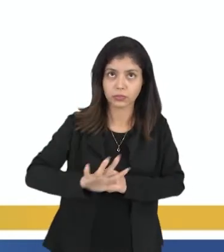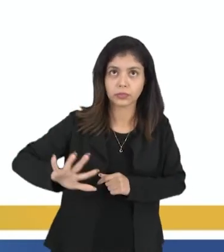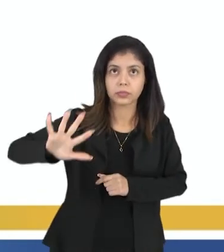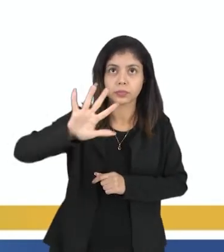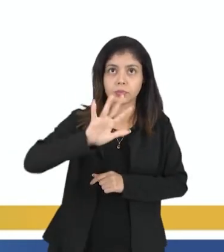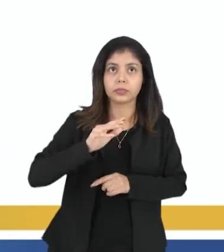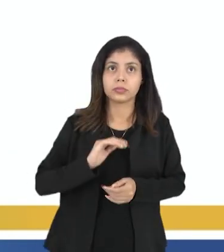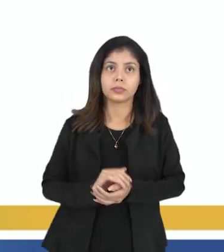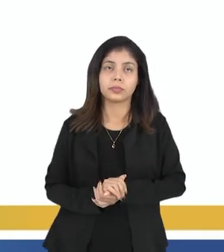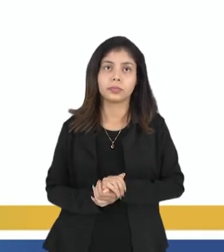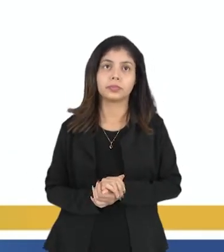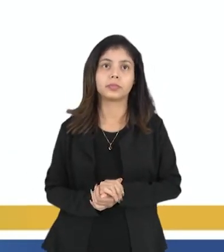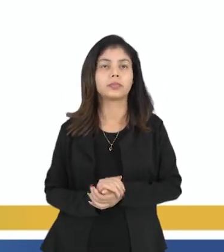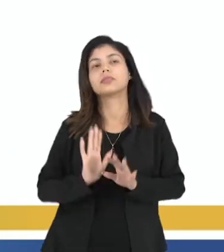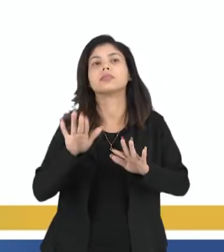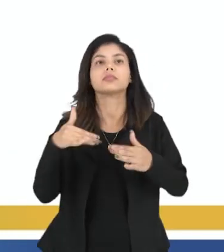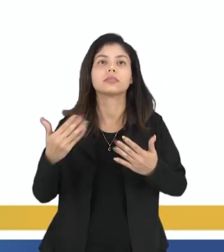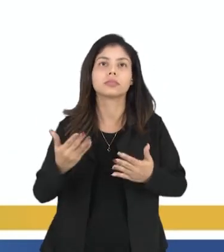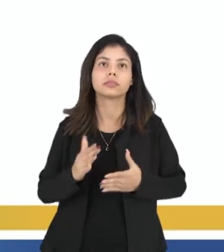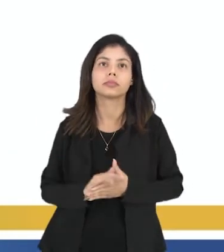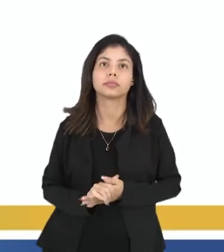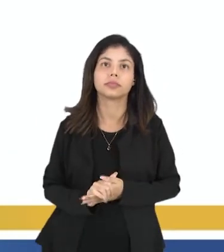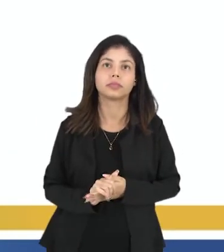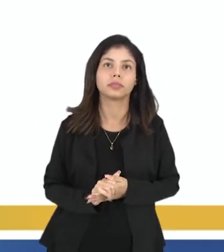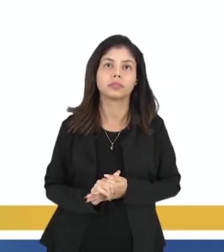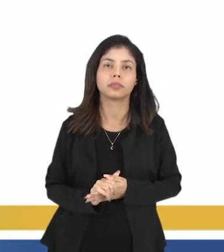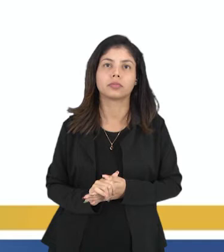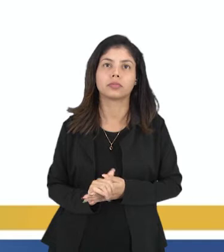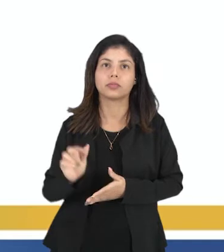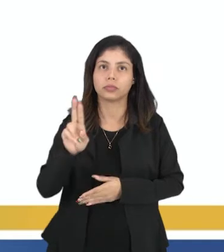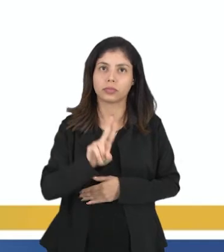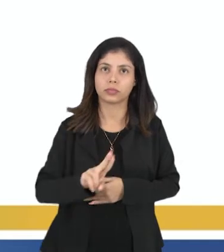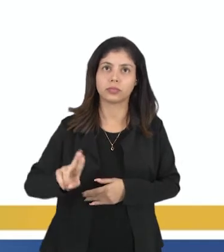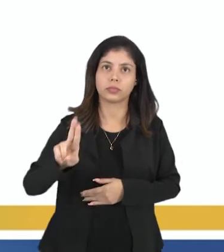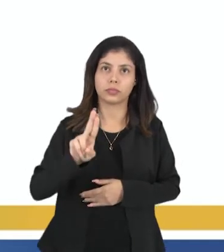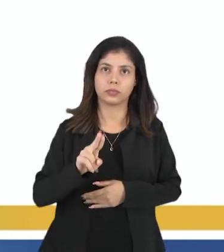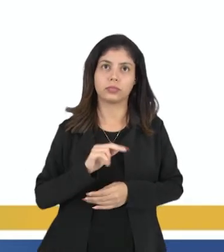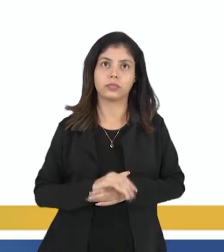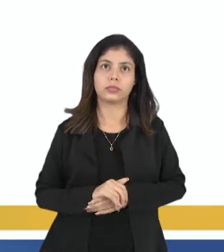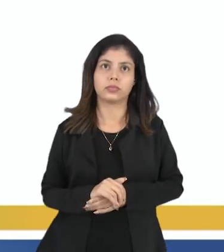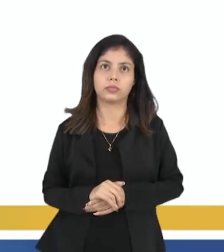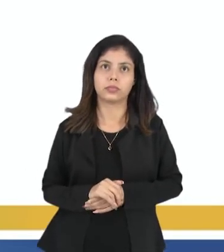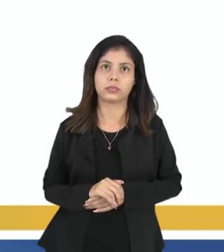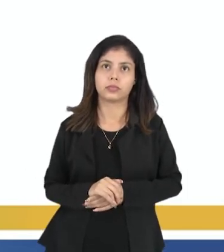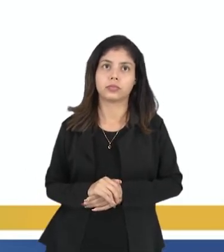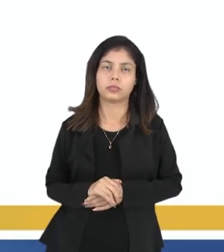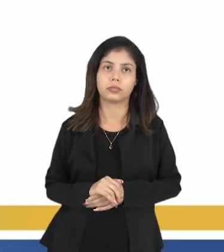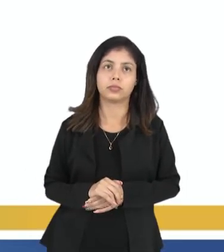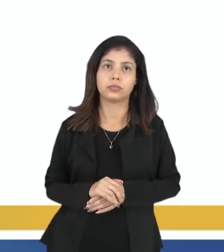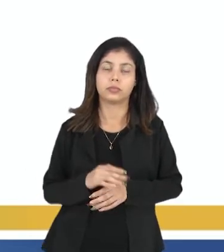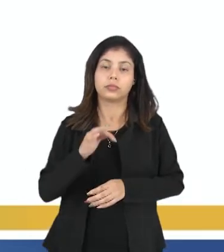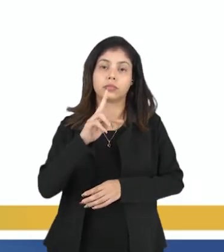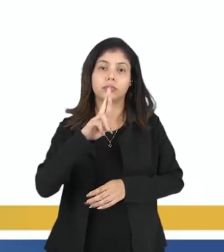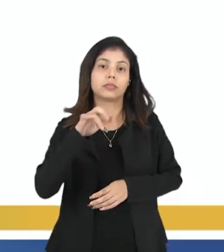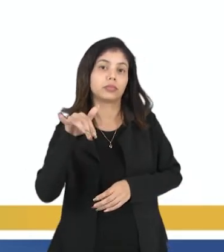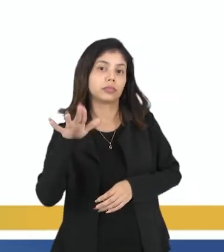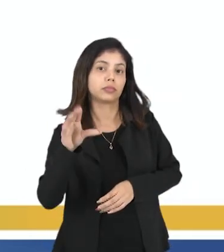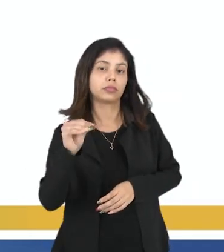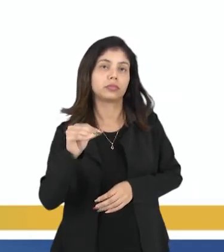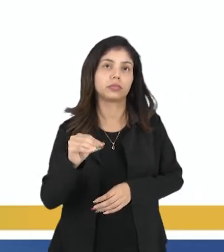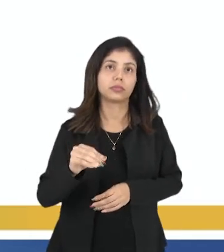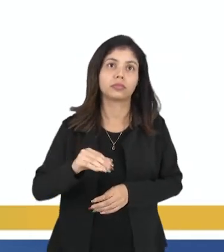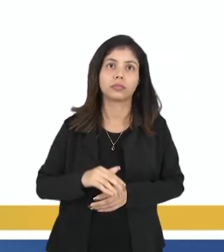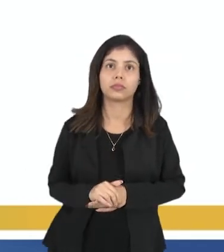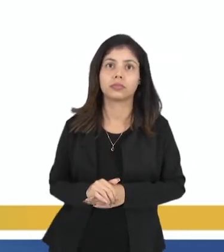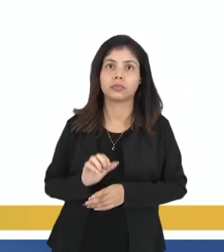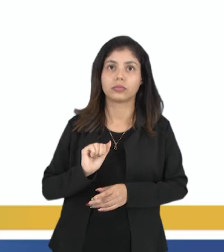a seguinte situação né utilizando lá o triângulo retângulo para envolver